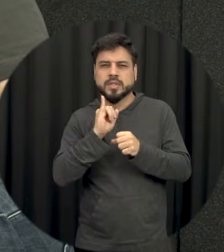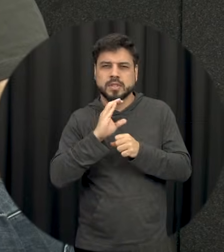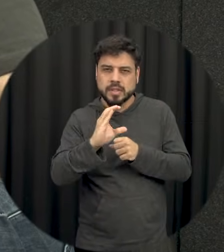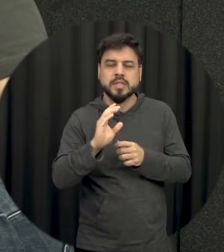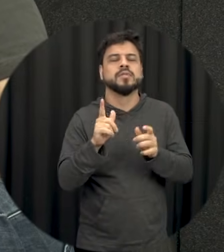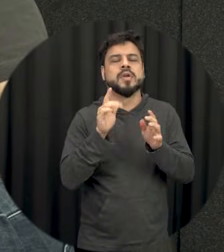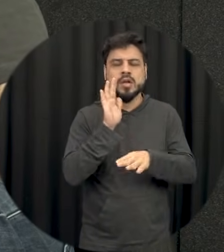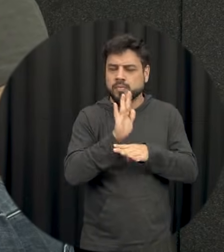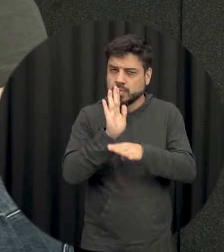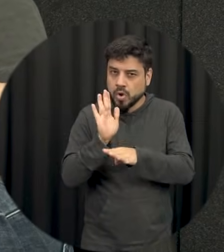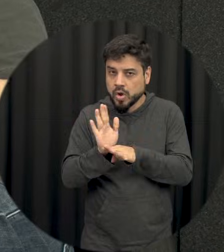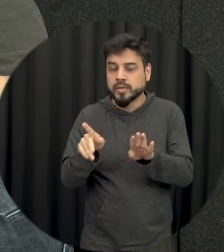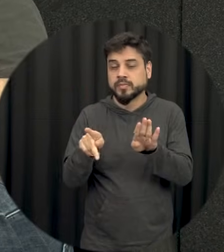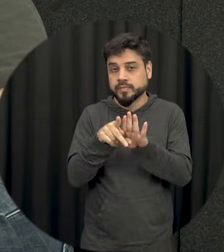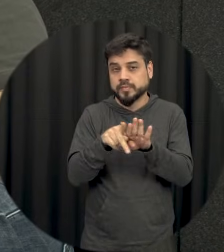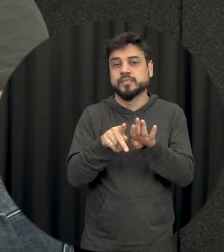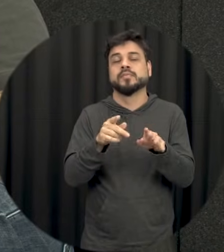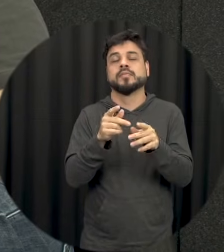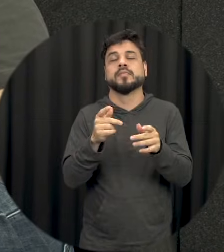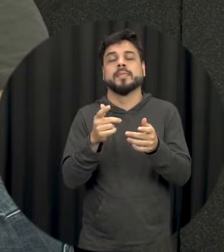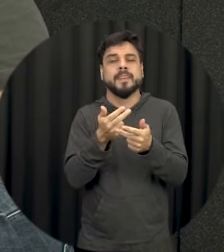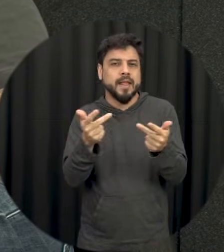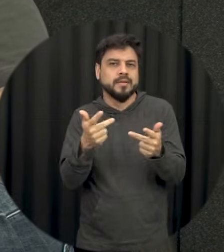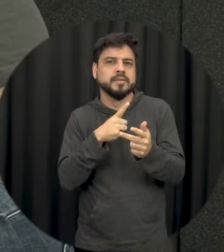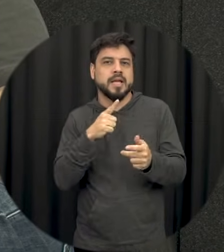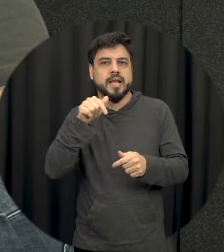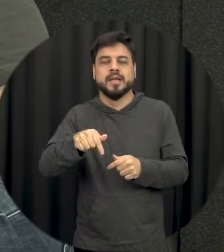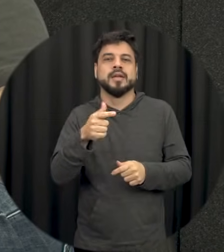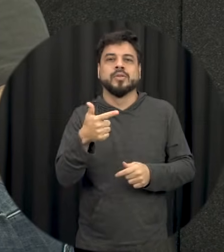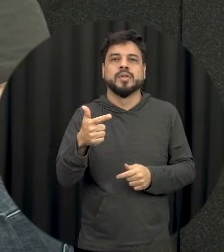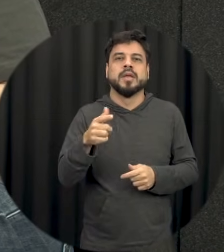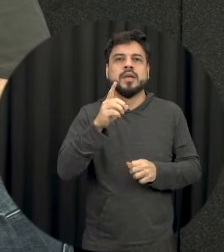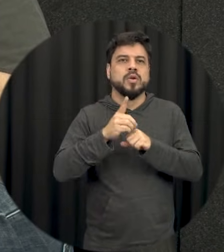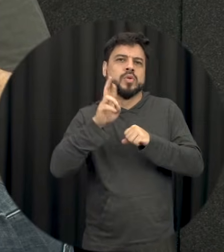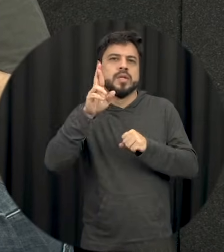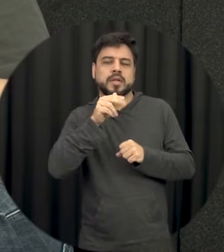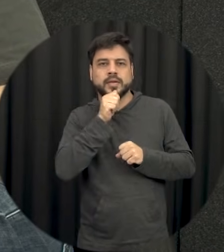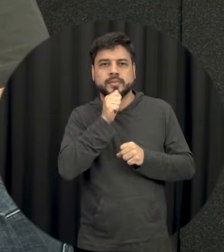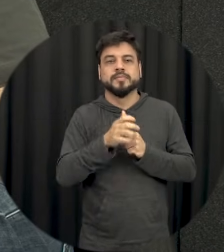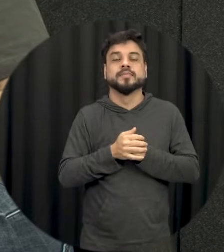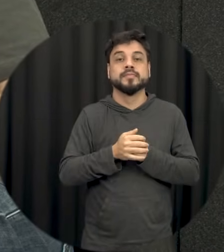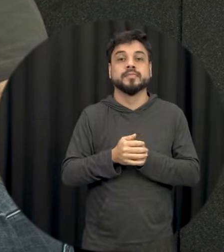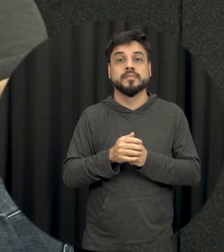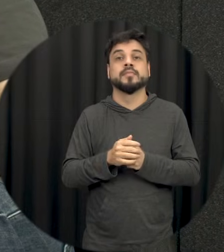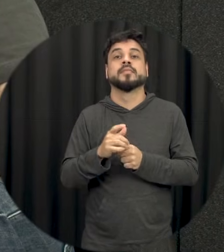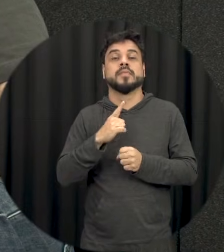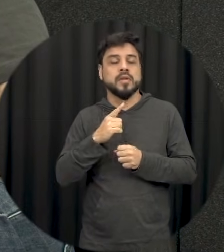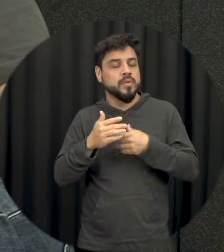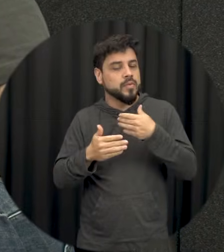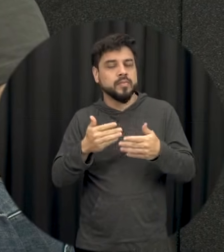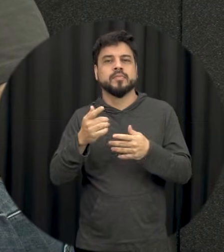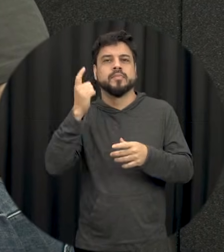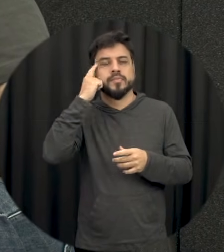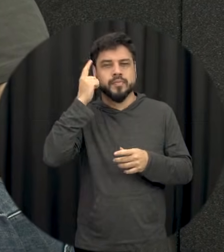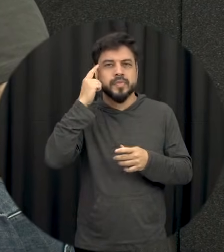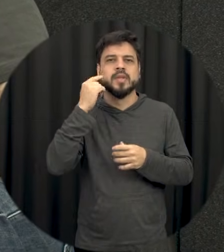uma imensa satisfação, mas tem sido tudo dentro desse campo da história, da antropologia. E eu, aos poucos, tenho brincado